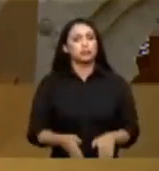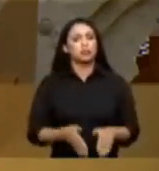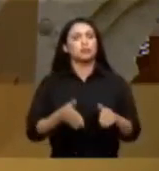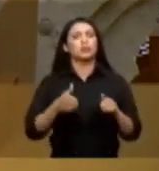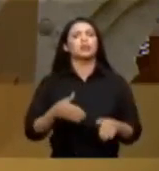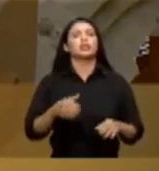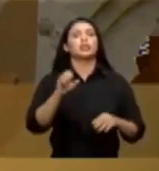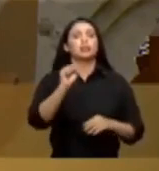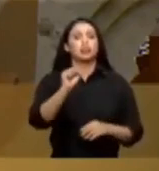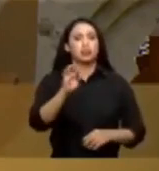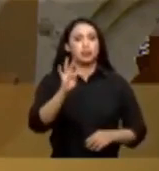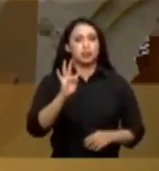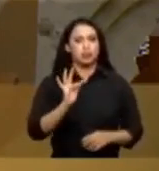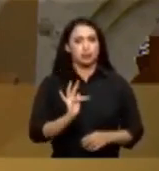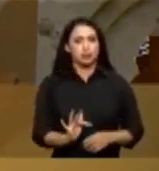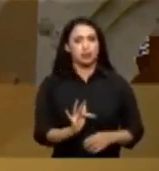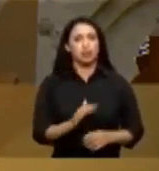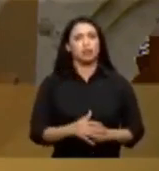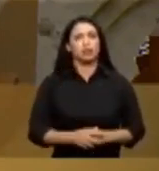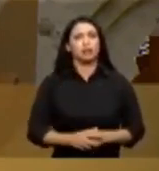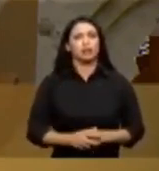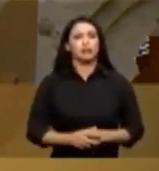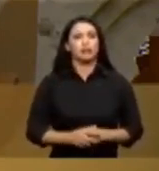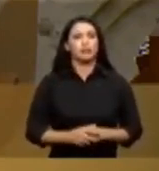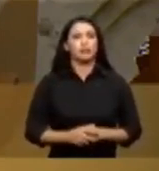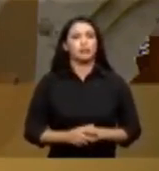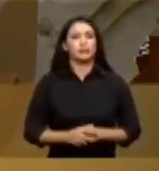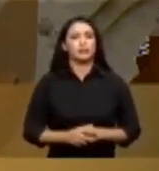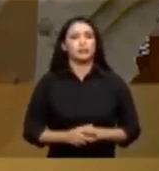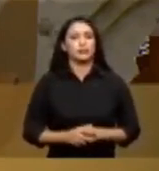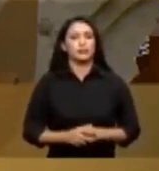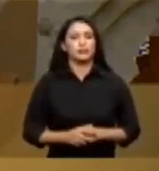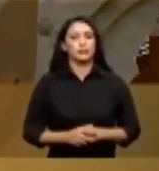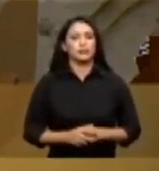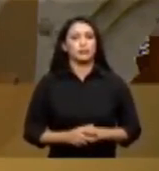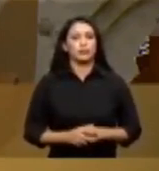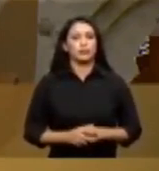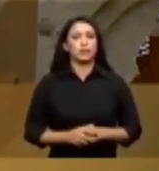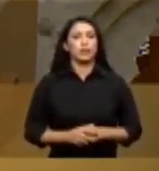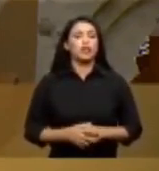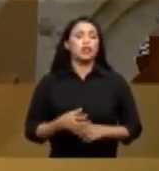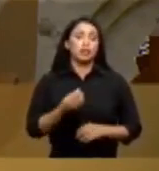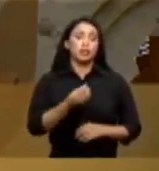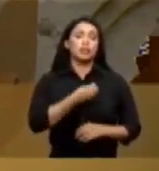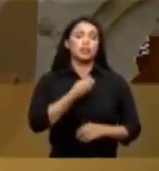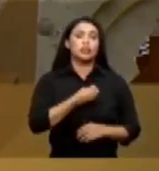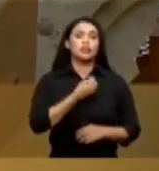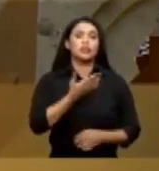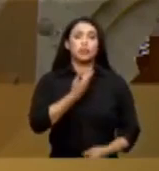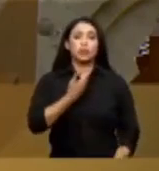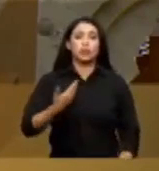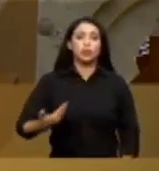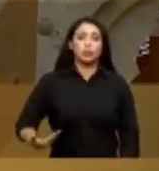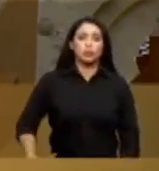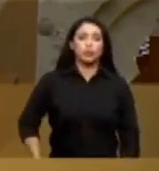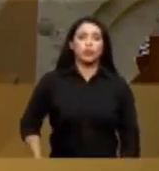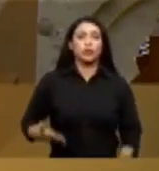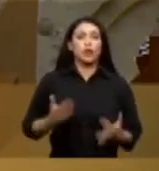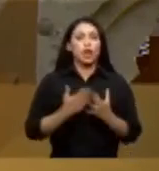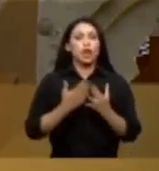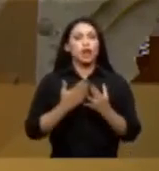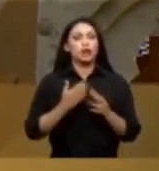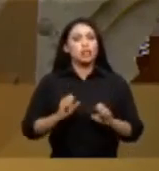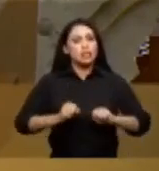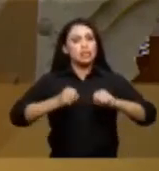Suprema Brasileira e da doutrina e, mais que isso, da vida pública em defesa da